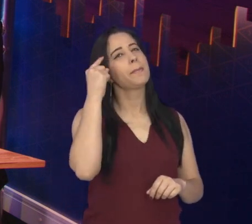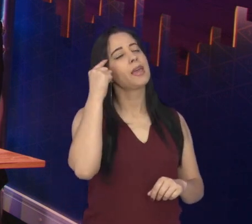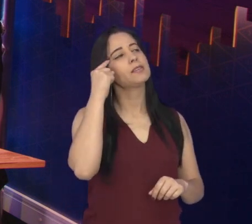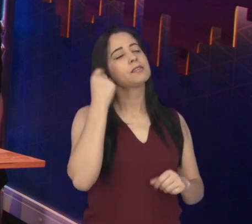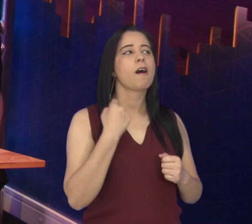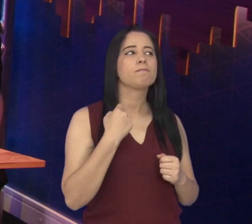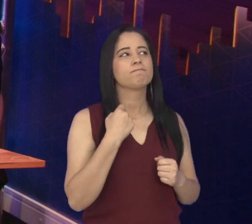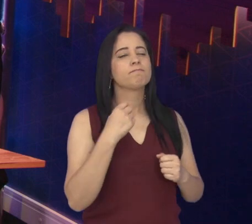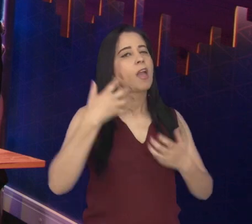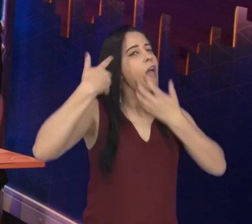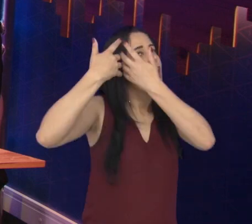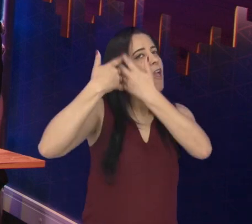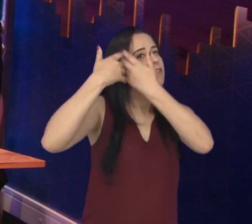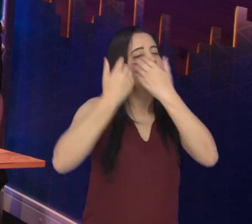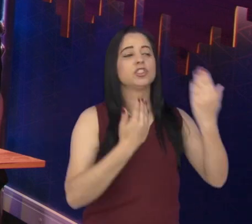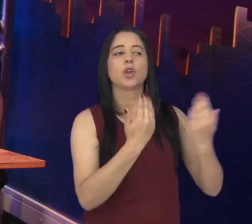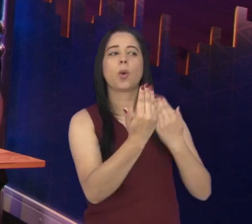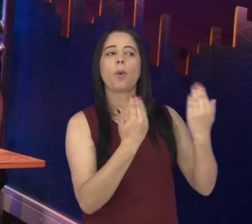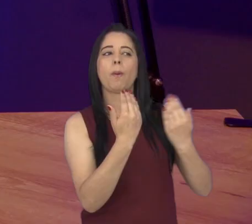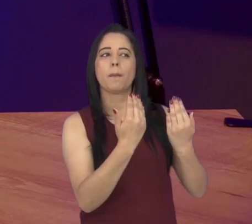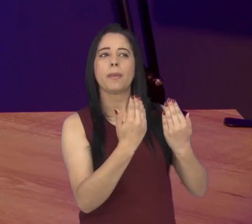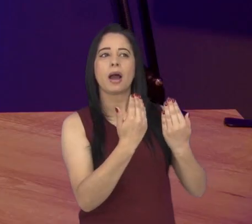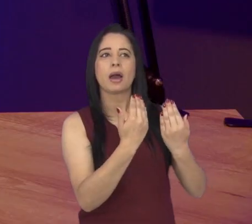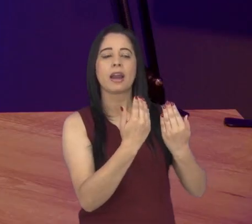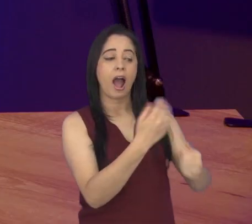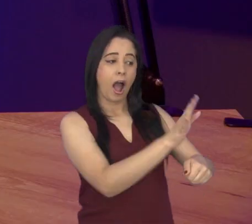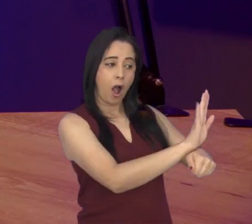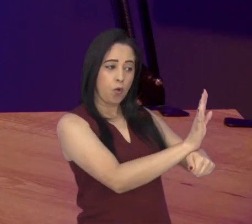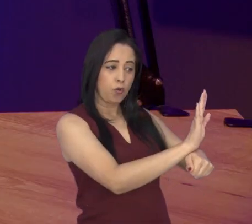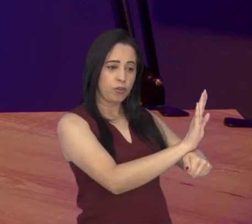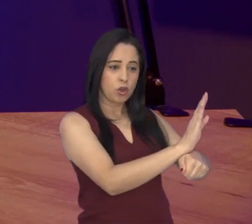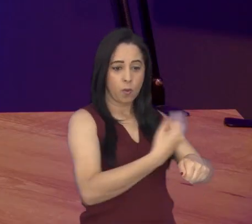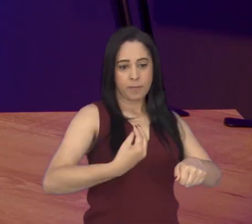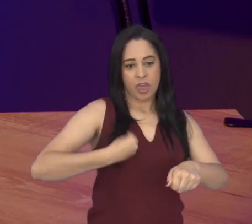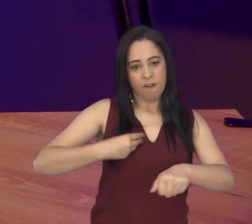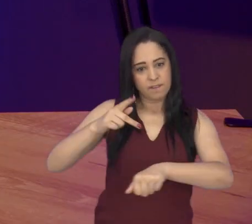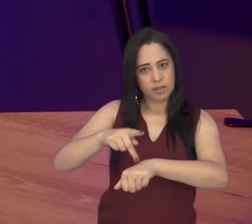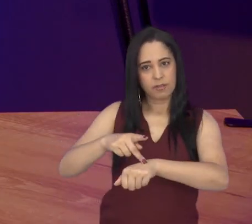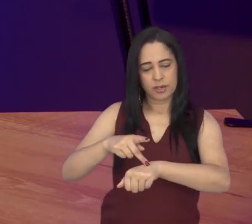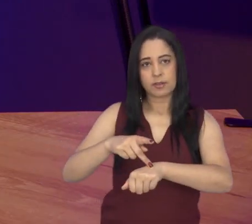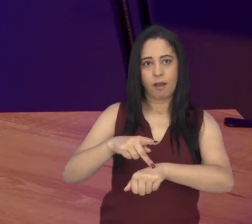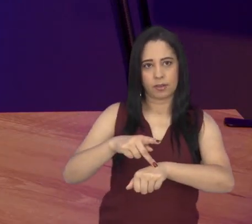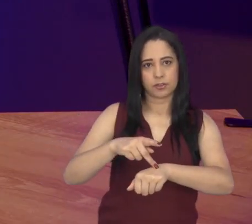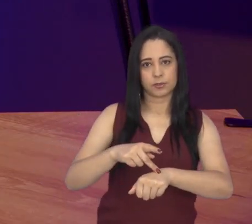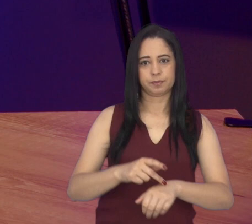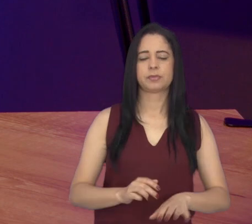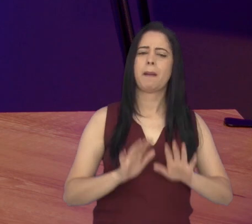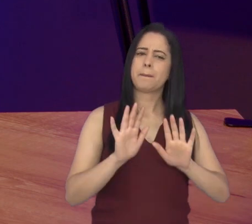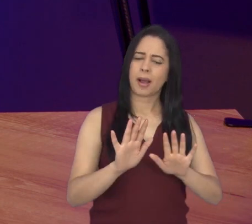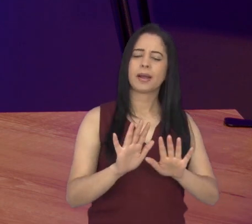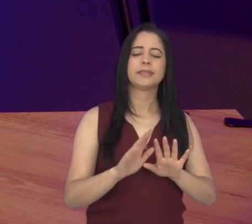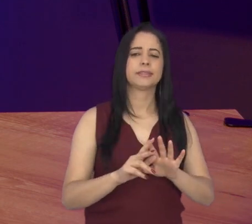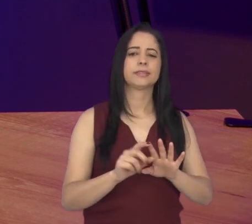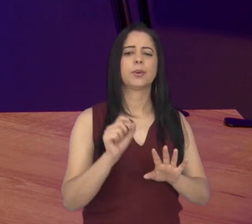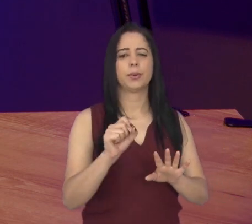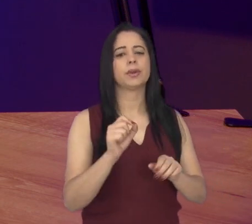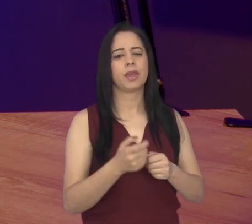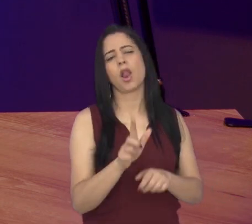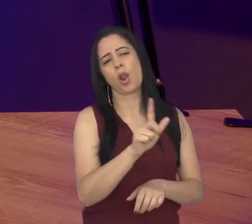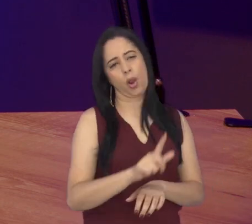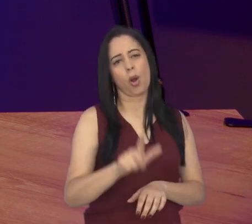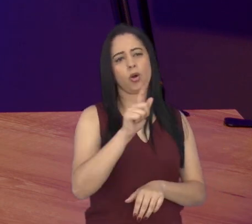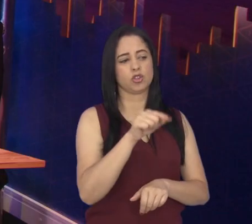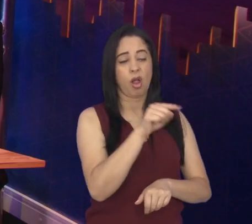parar para pensar e comparar um pouquinho, né, o mundo da ficção com o mundo real, lógico que no da ficção é possível, a gente consegue